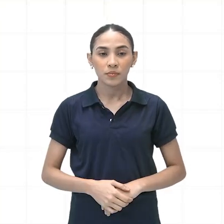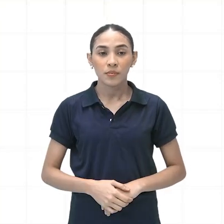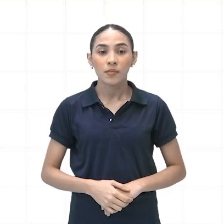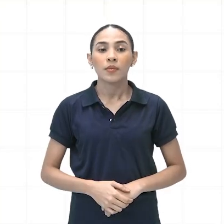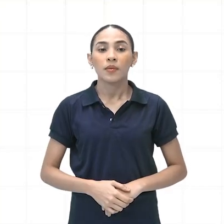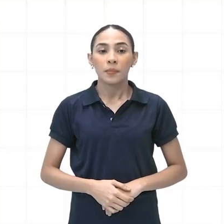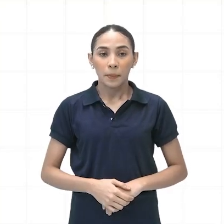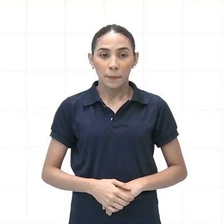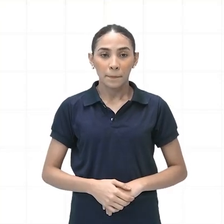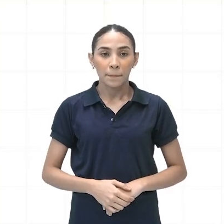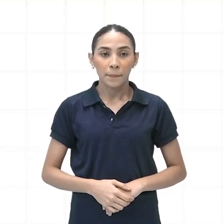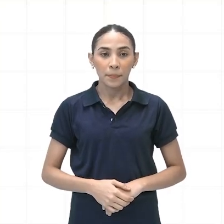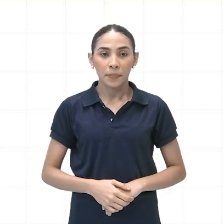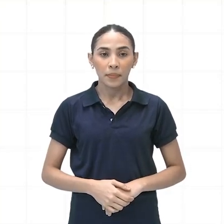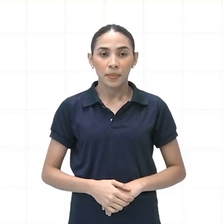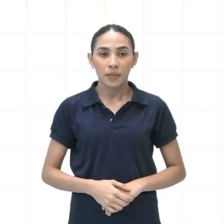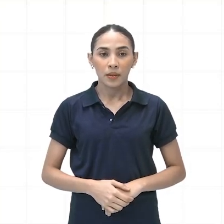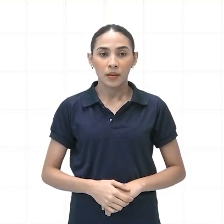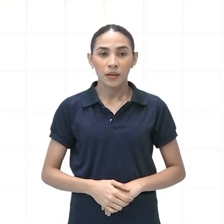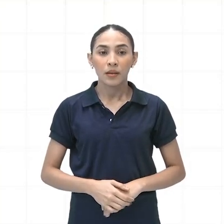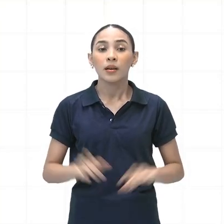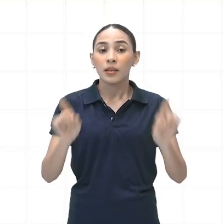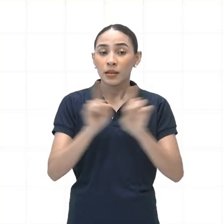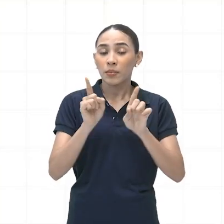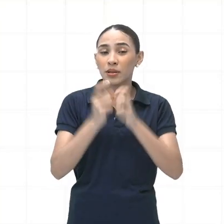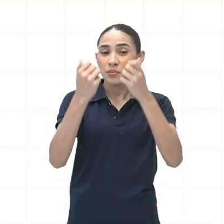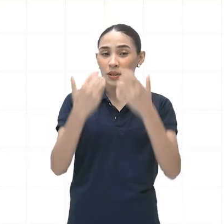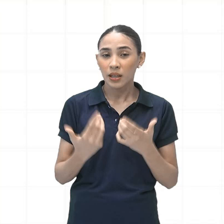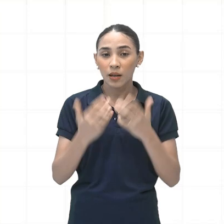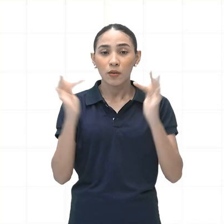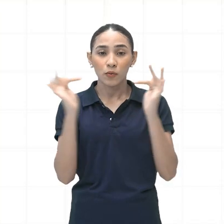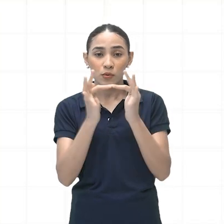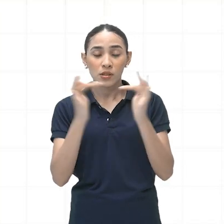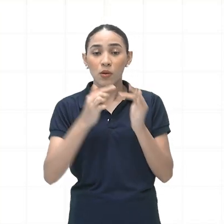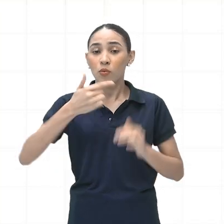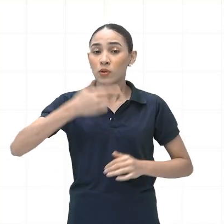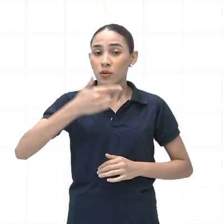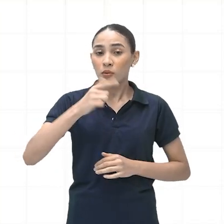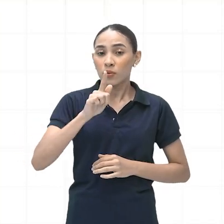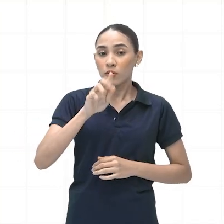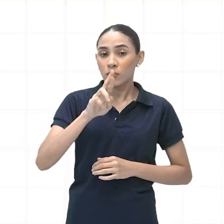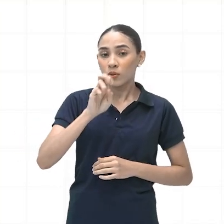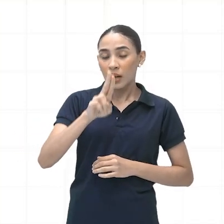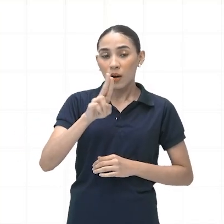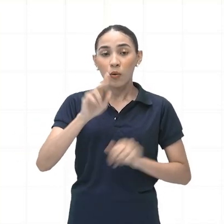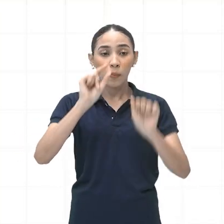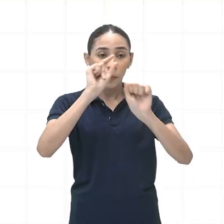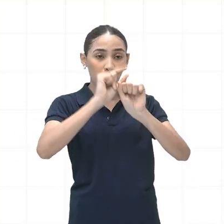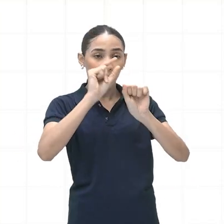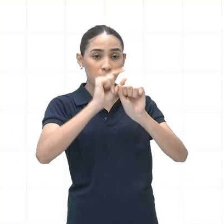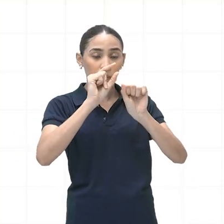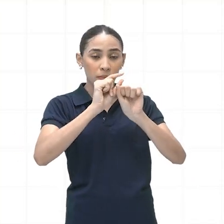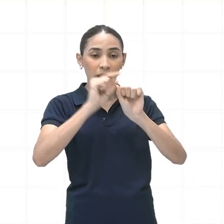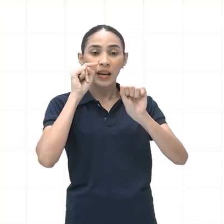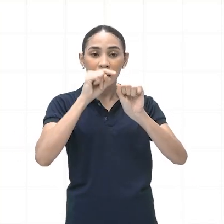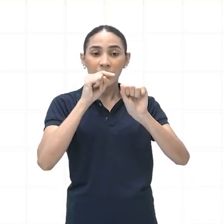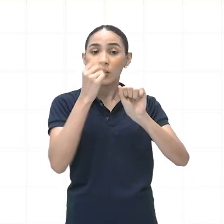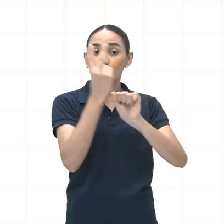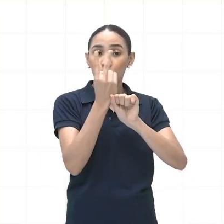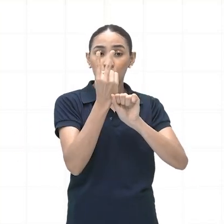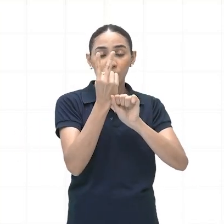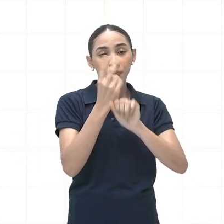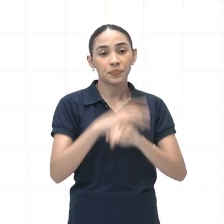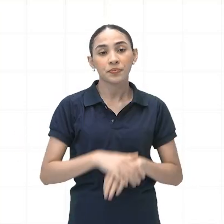Também falamos de função do segundo grau, que é uma função em que o maior expoente é o expoente